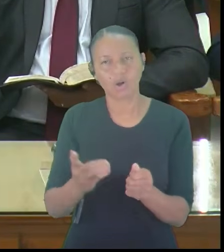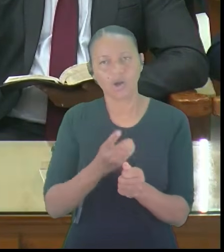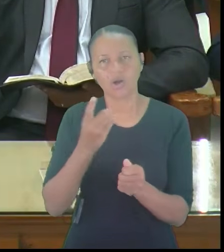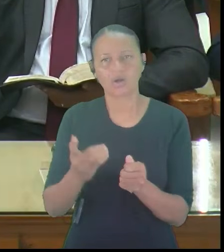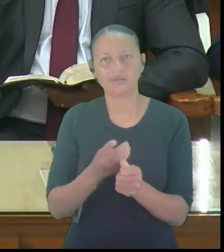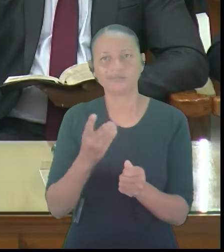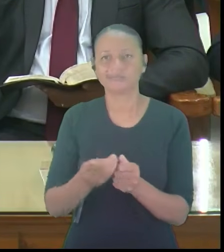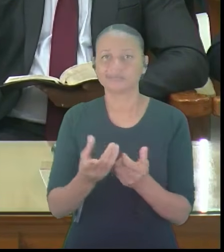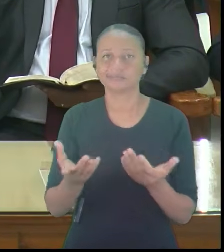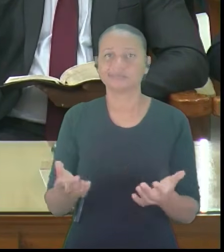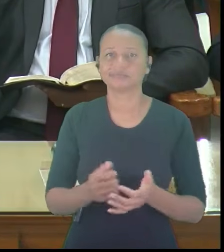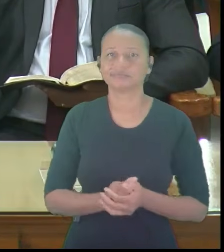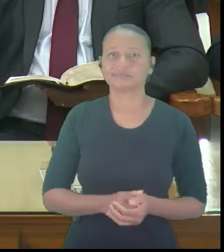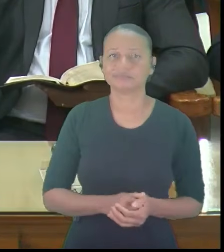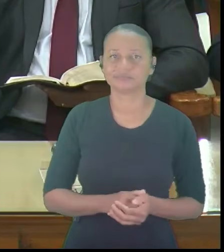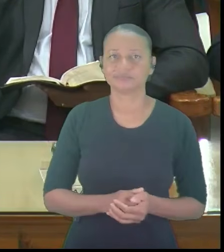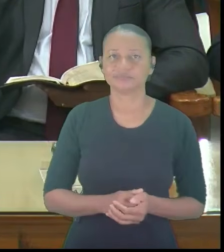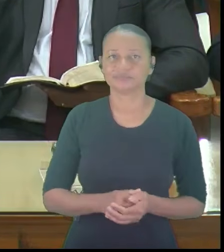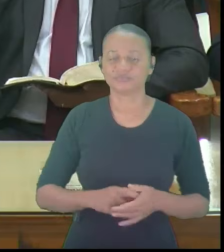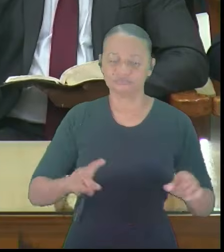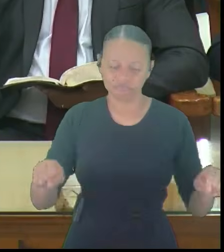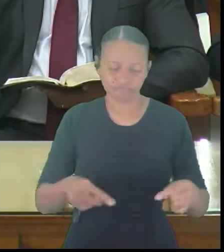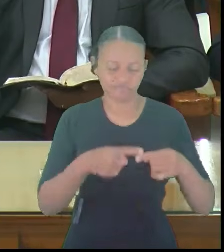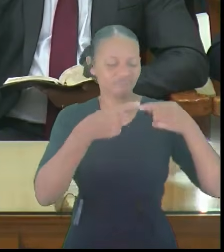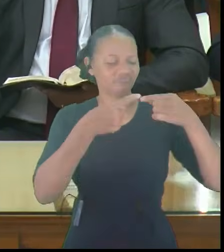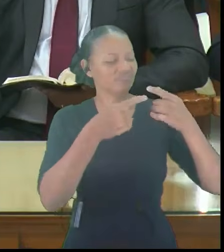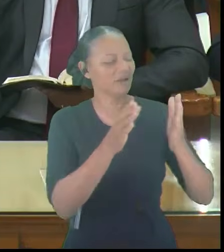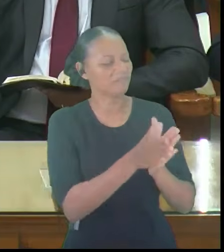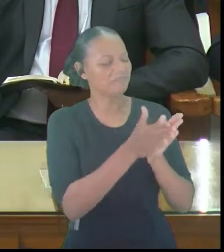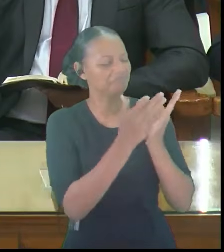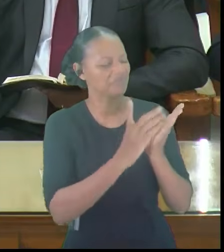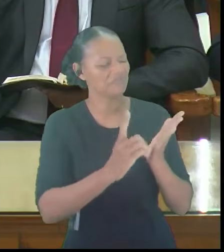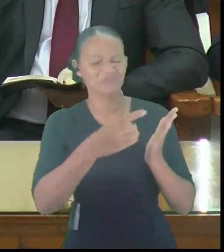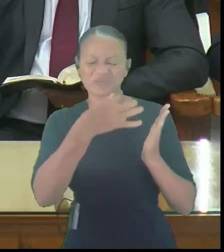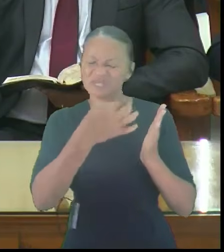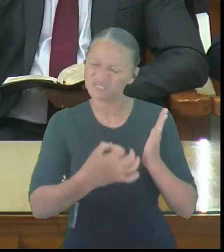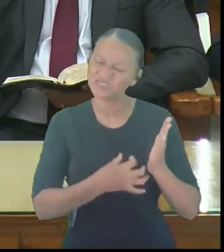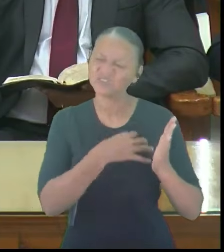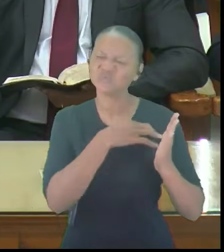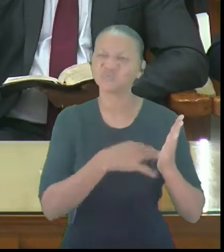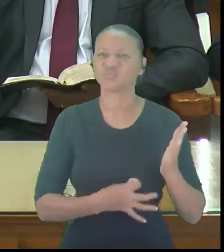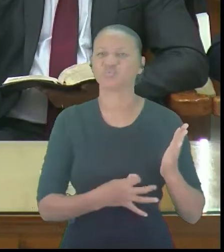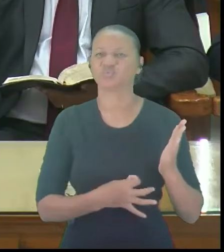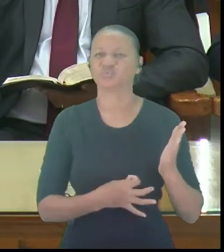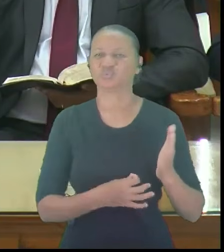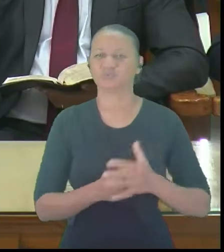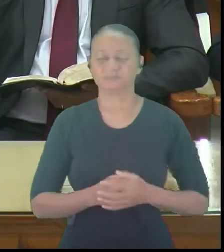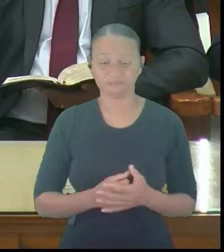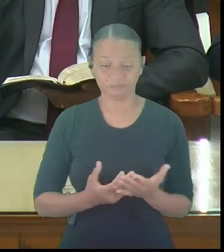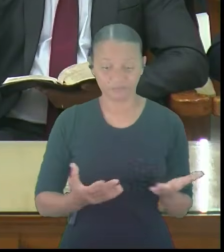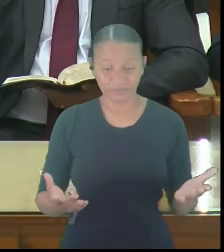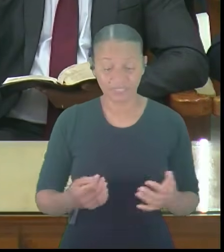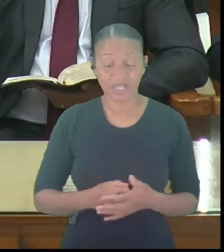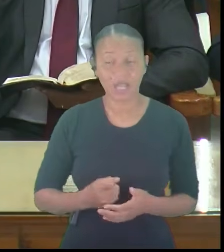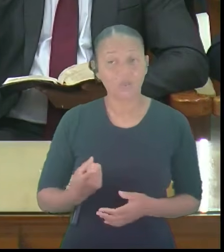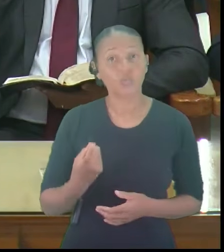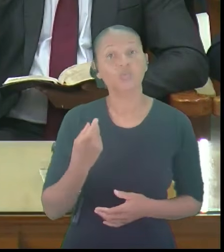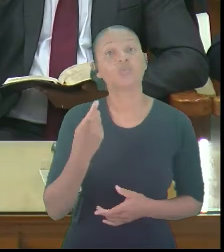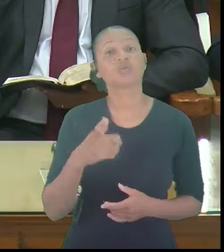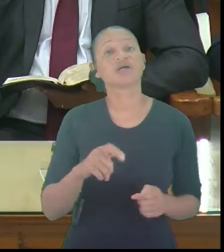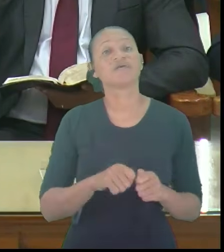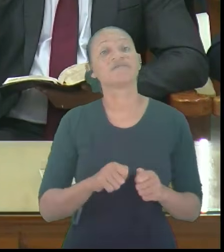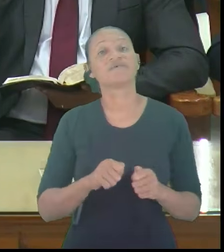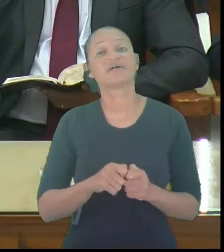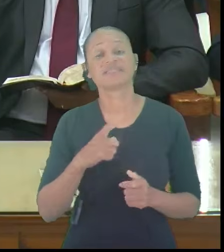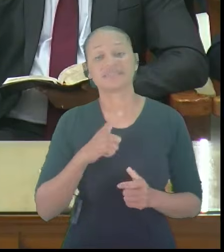A Bíblia é um livro justíssimo. A Bíblia valoriza a mulher. A única coisa que a Bíblia faz é que a Bíblia